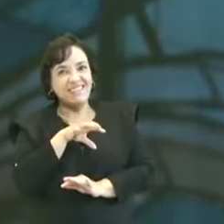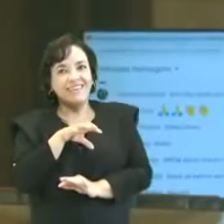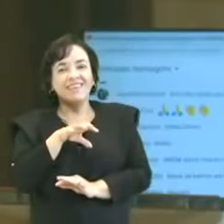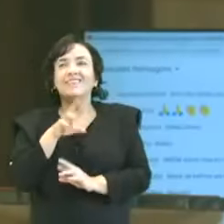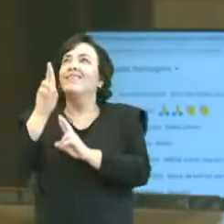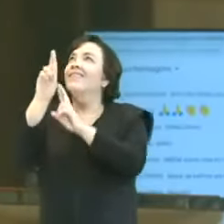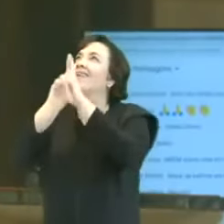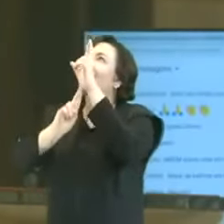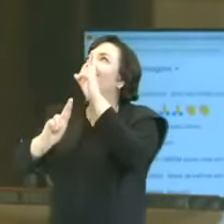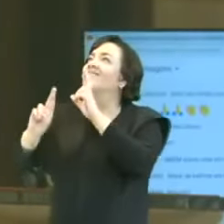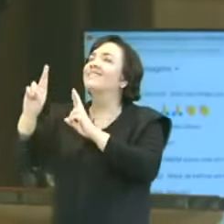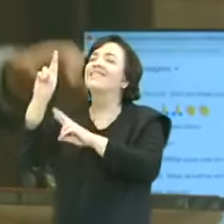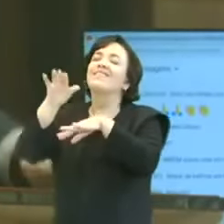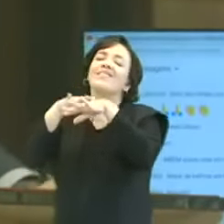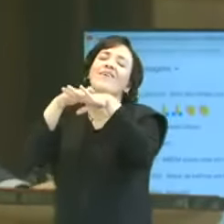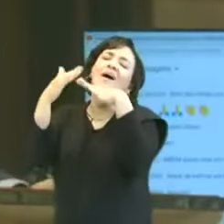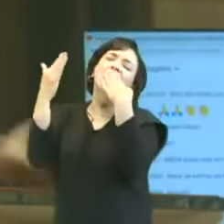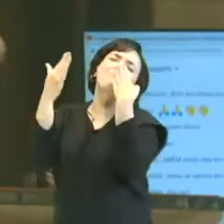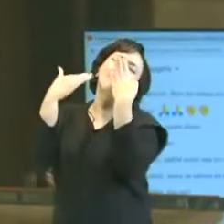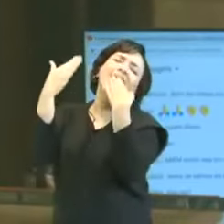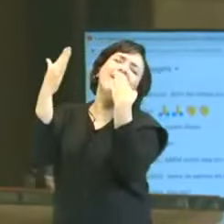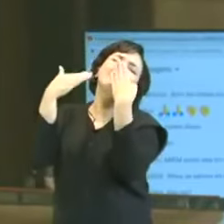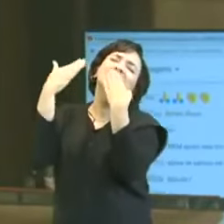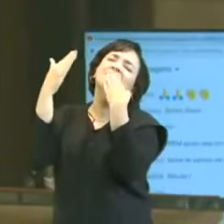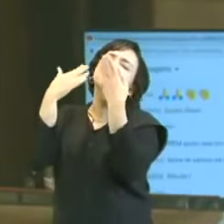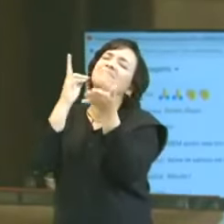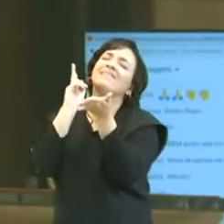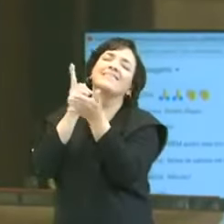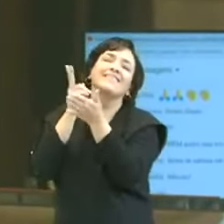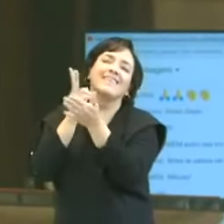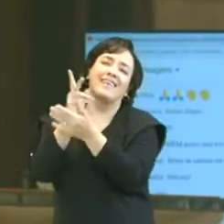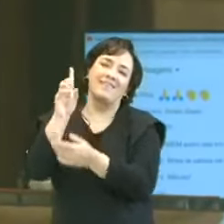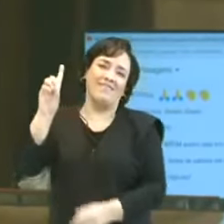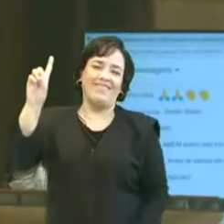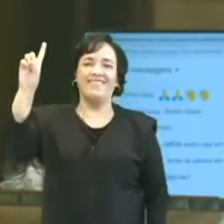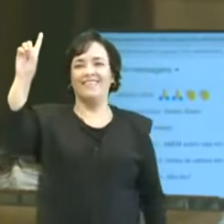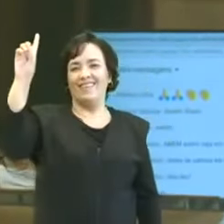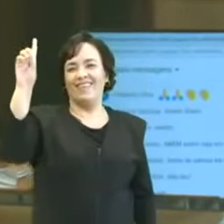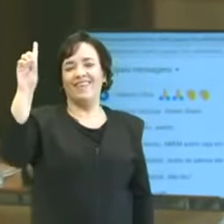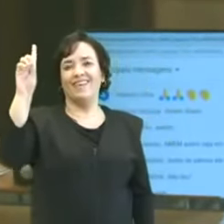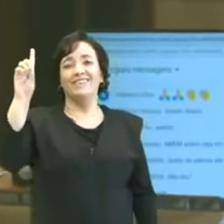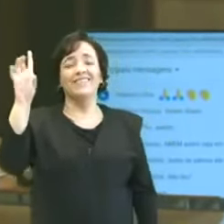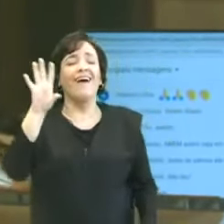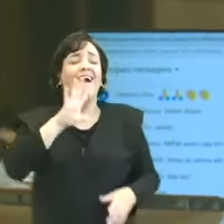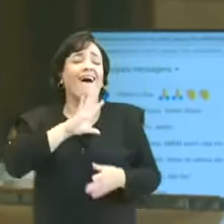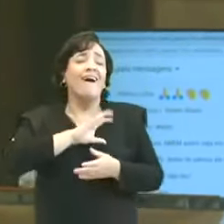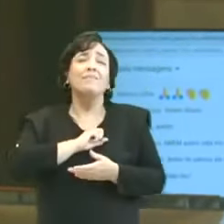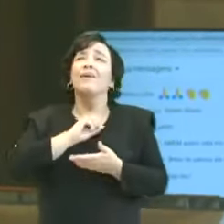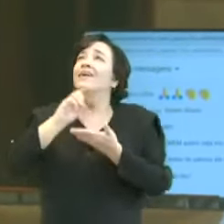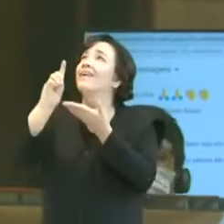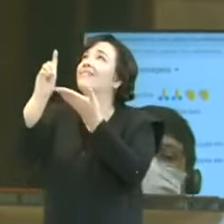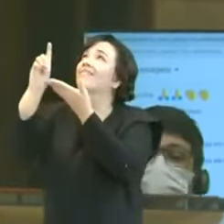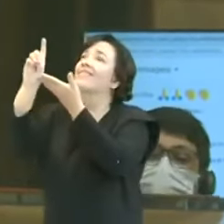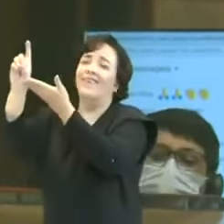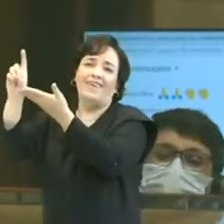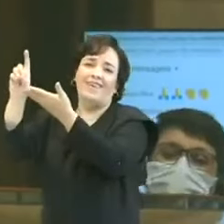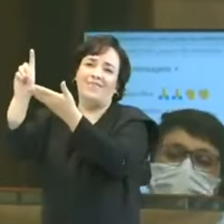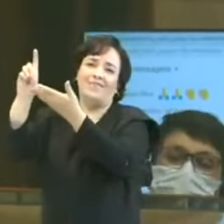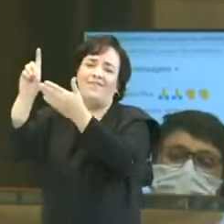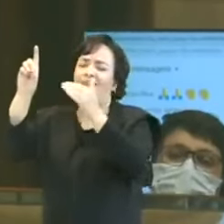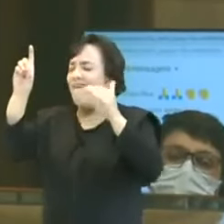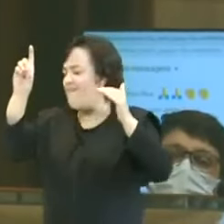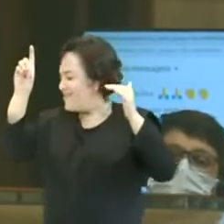restaurar um princípio, o mandamento mais importante: amar o Senhor teu